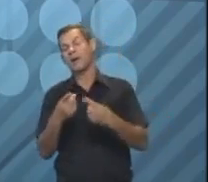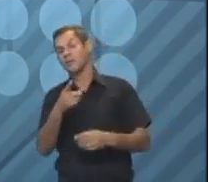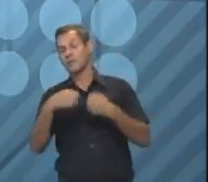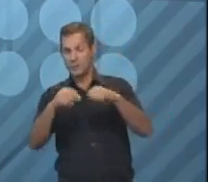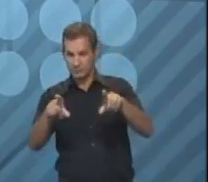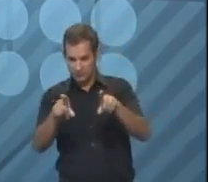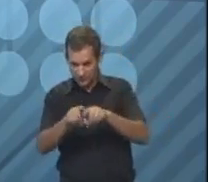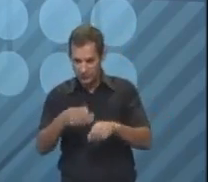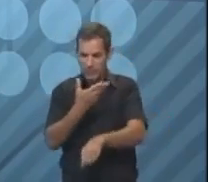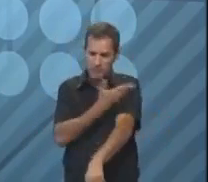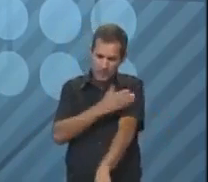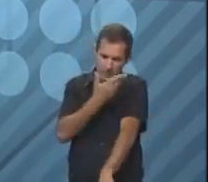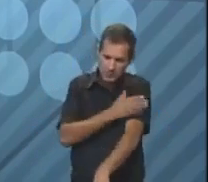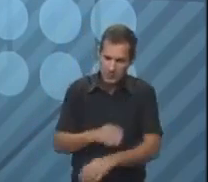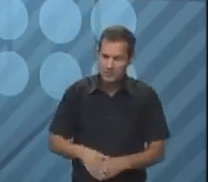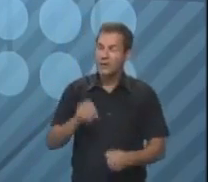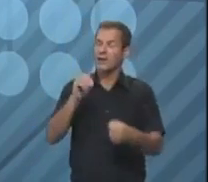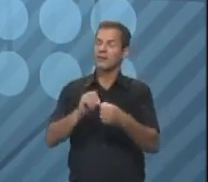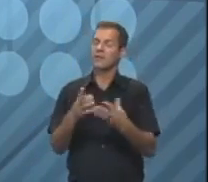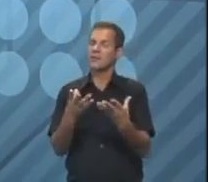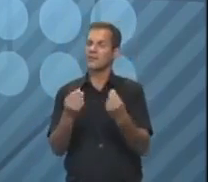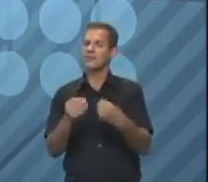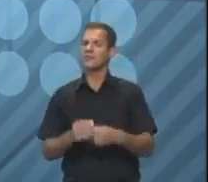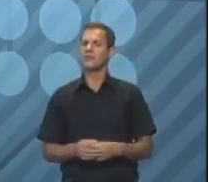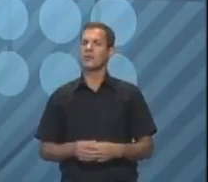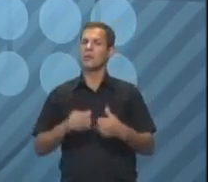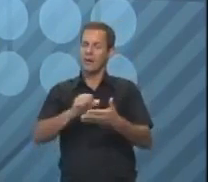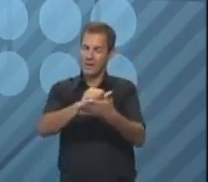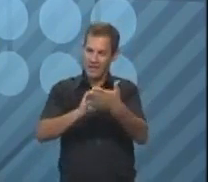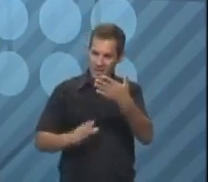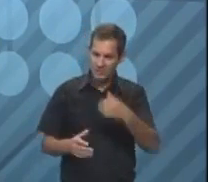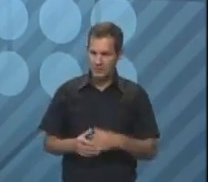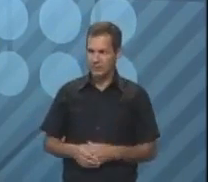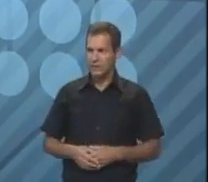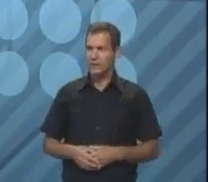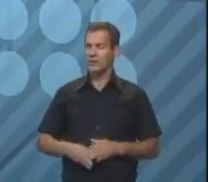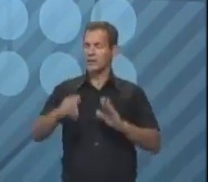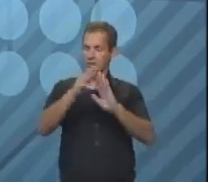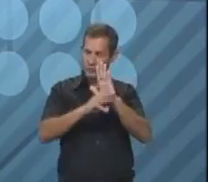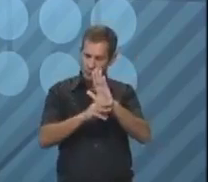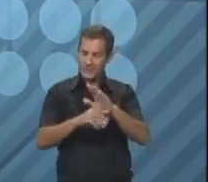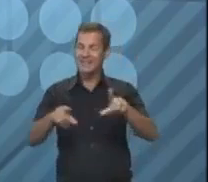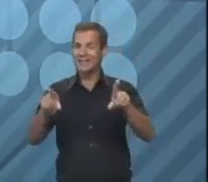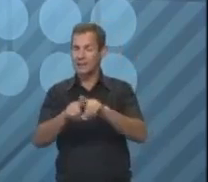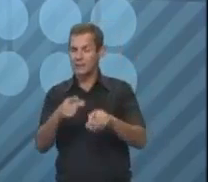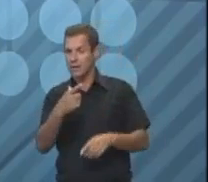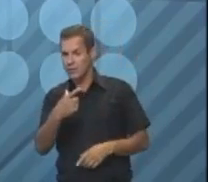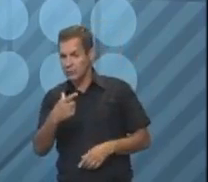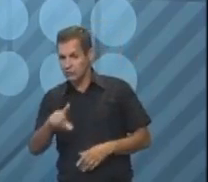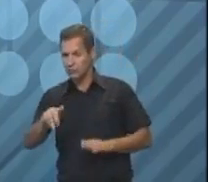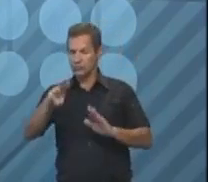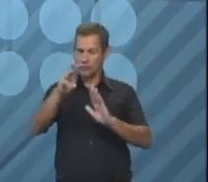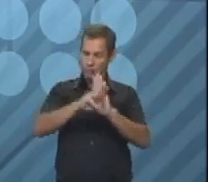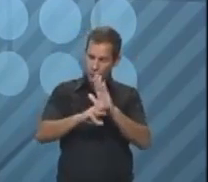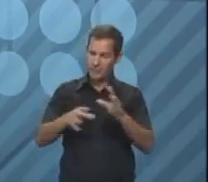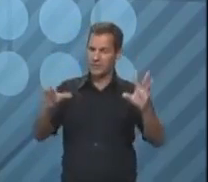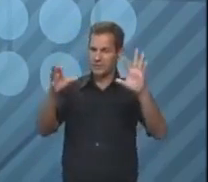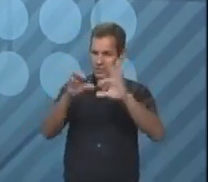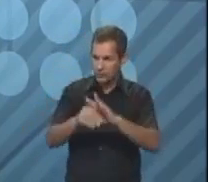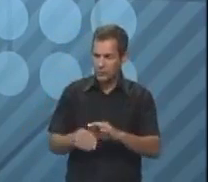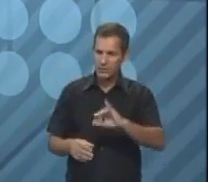você precisa praticar fazendo bastante exercício desses métodos e dos outros métodos também que